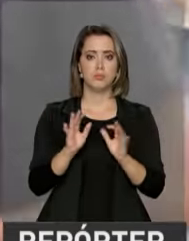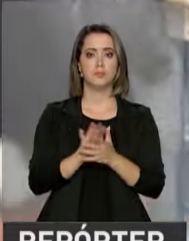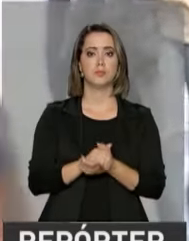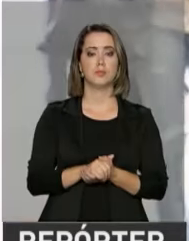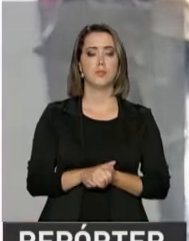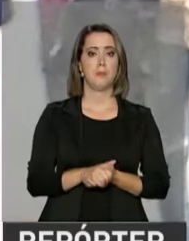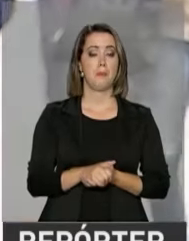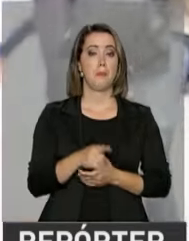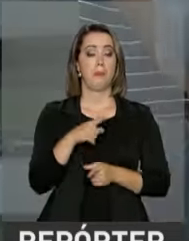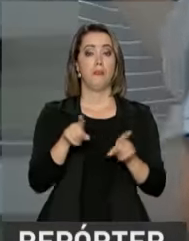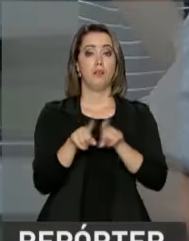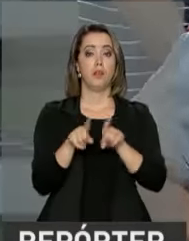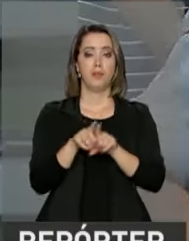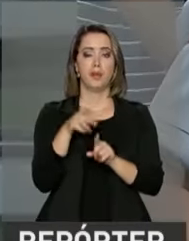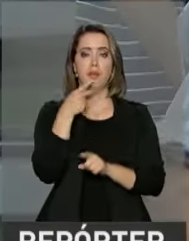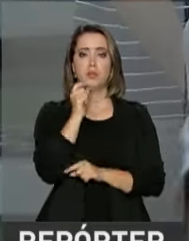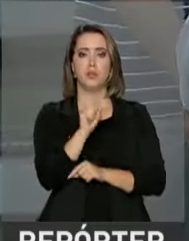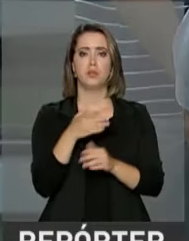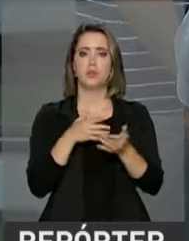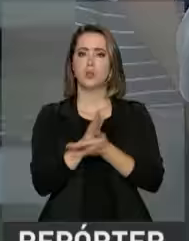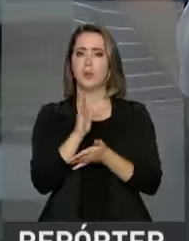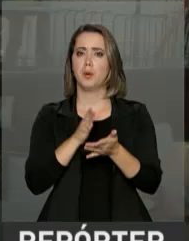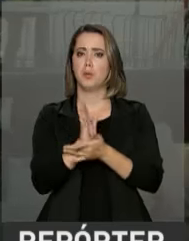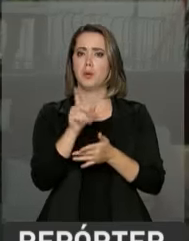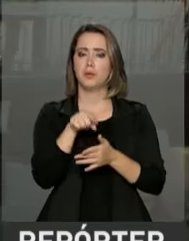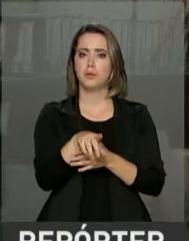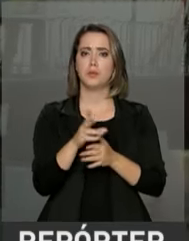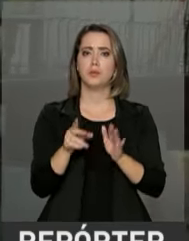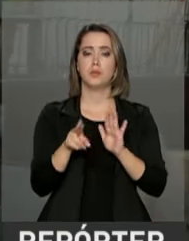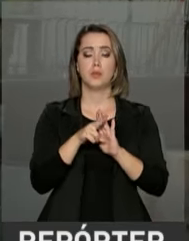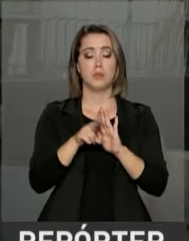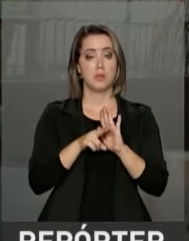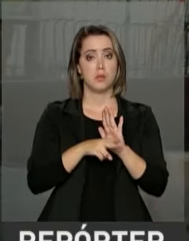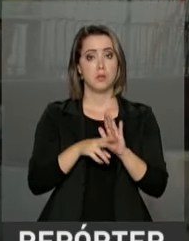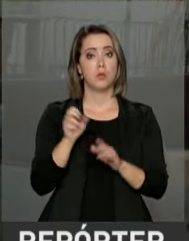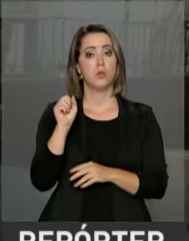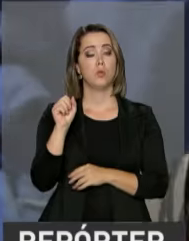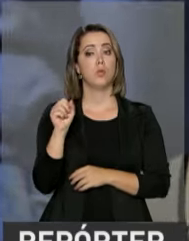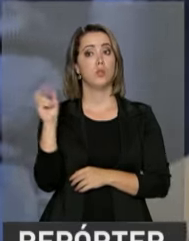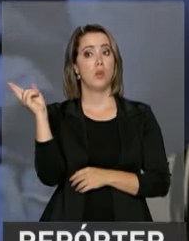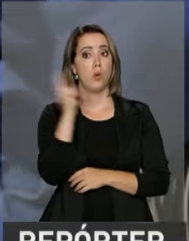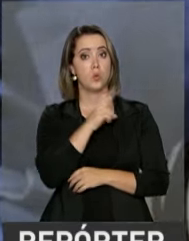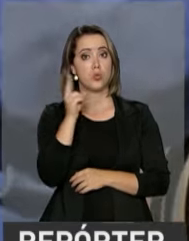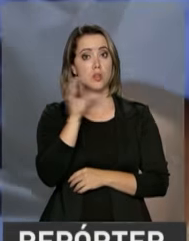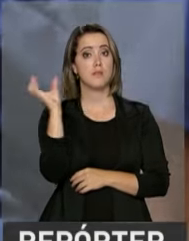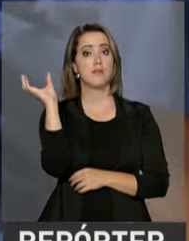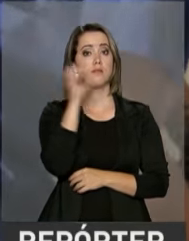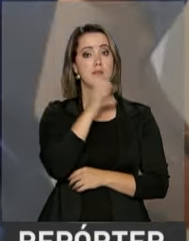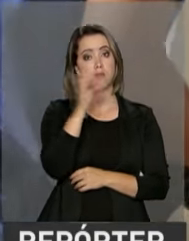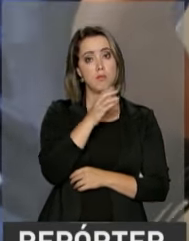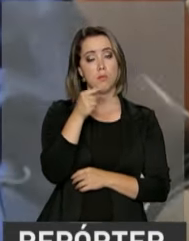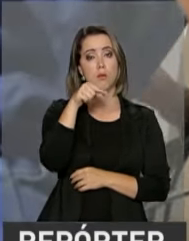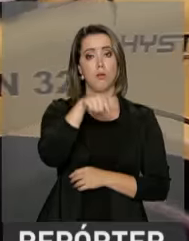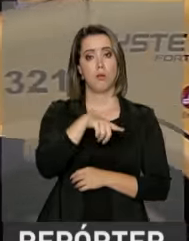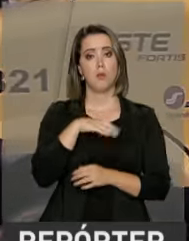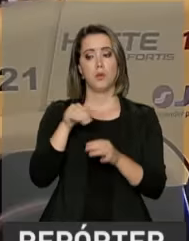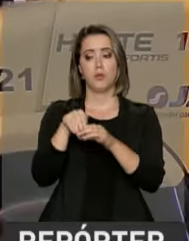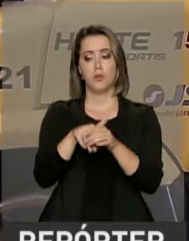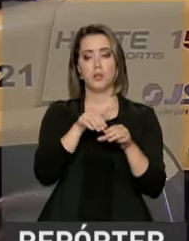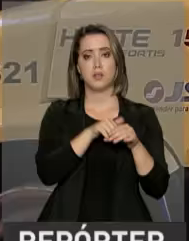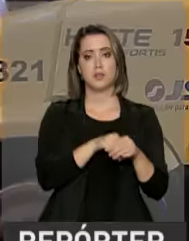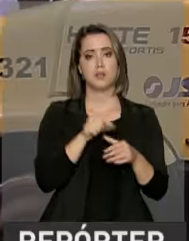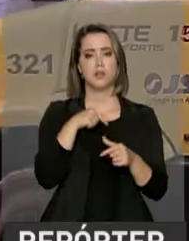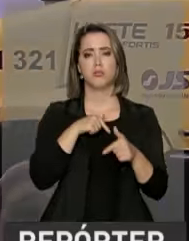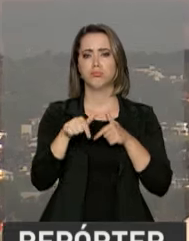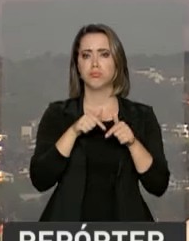presidente Michel Temer também falou sobre a aprovação na Câmara do regime de urgência para a reforma trabalhista, que, na prática, acelera